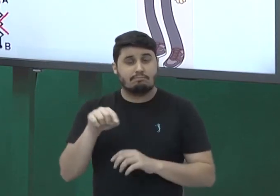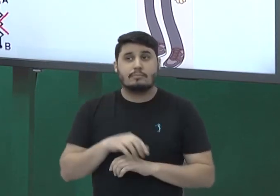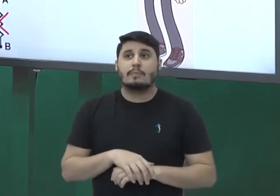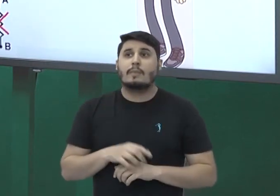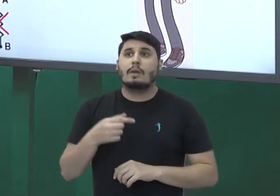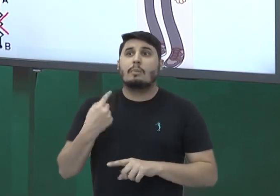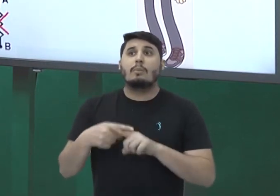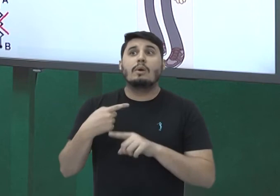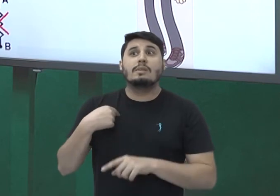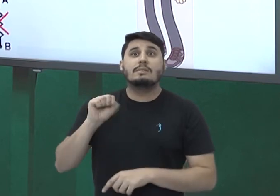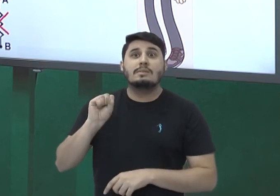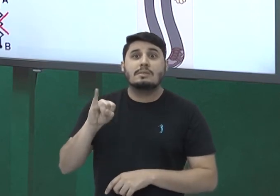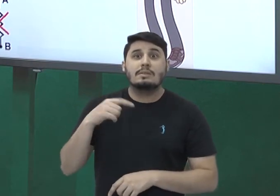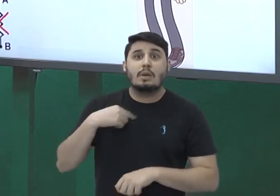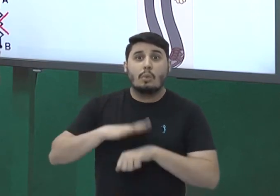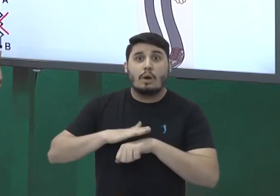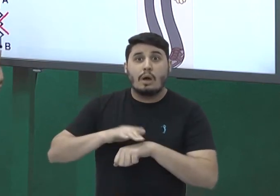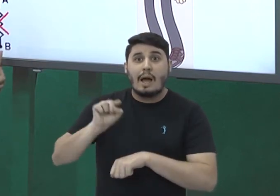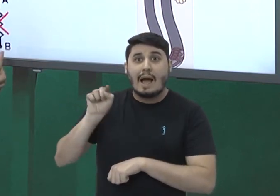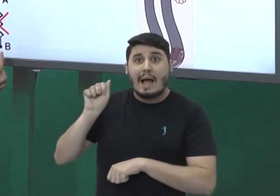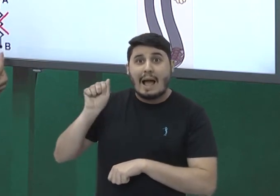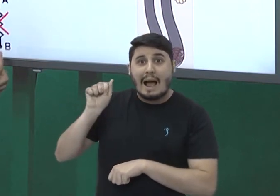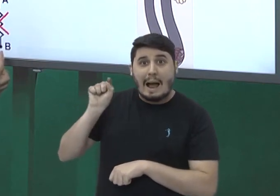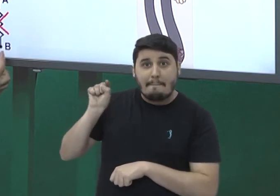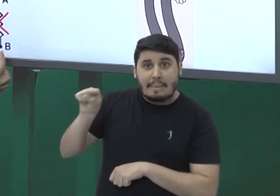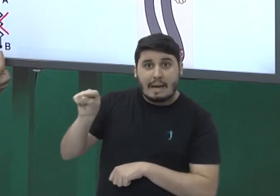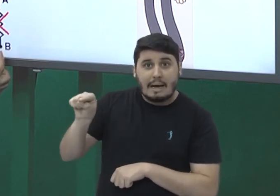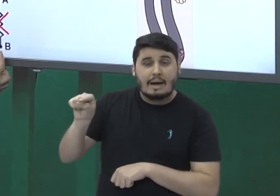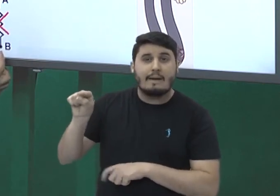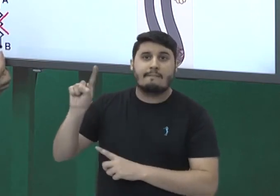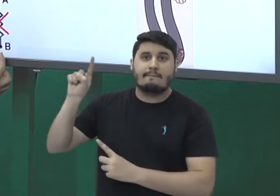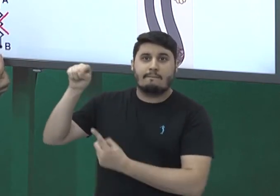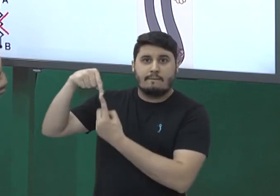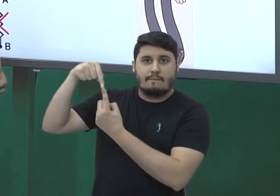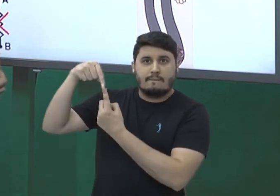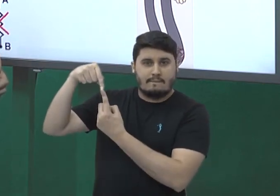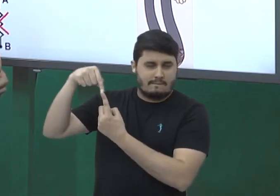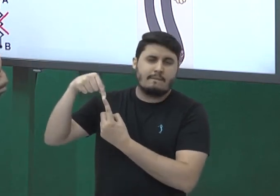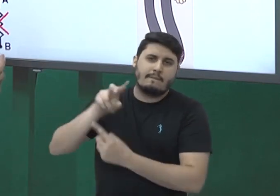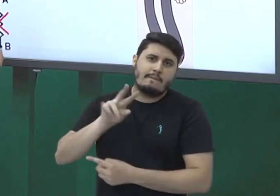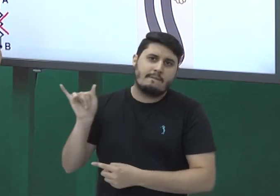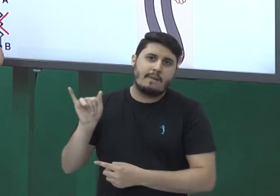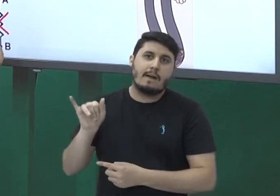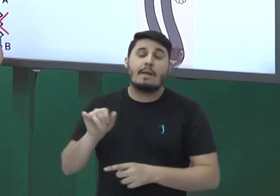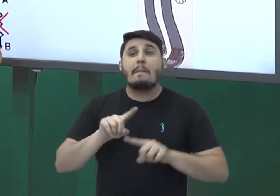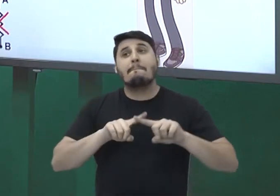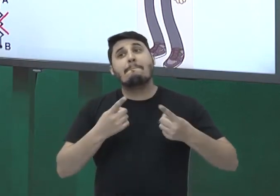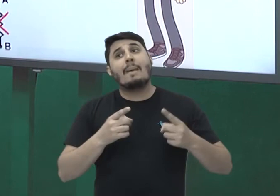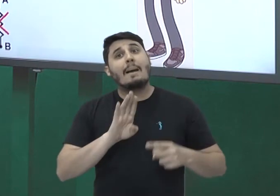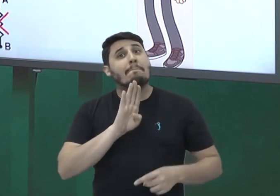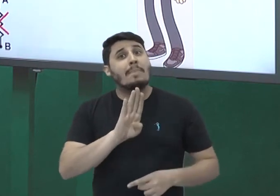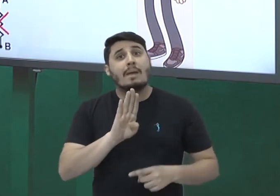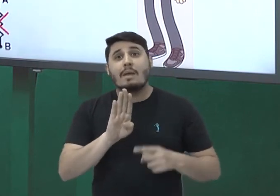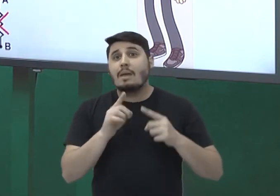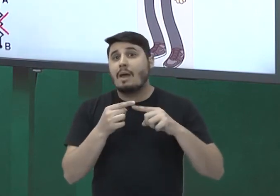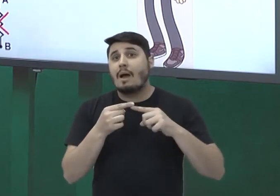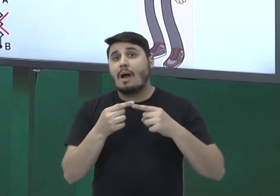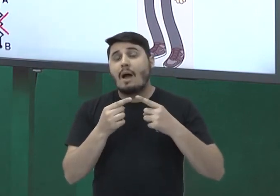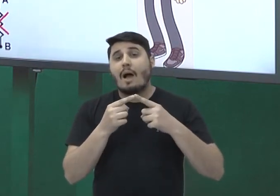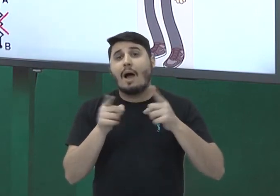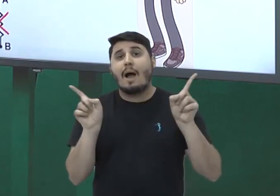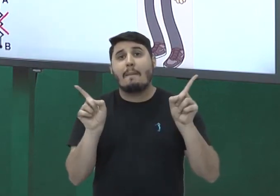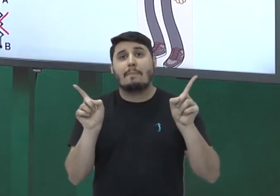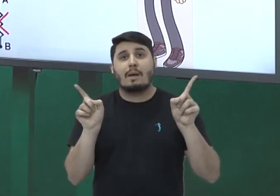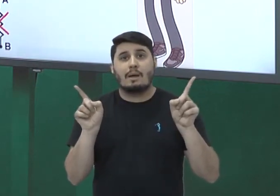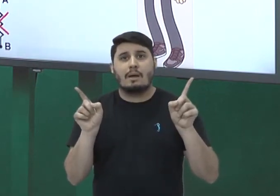fechar aqui, certo? Porém, como eu falei, essa chave B, ela vai permanecer aberta. Se ela é aberta, é porque ela não vai ser